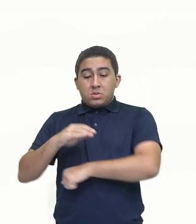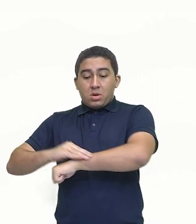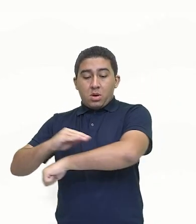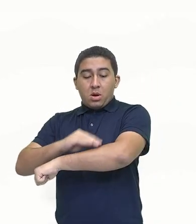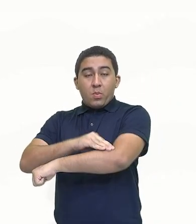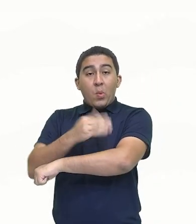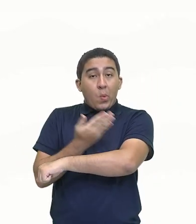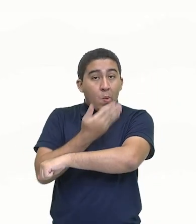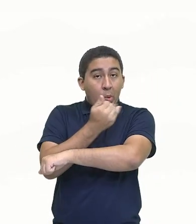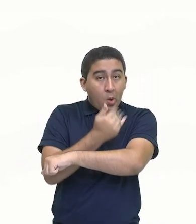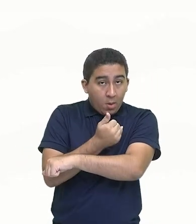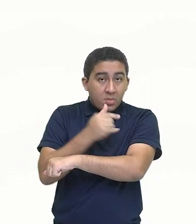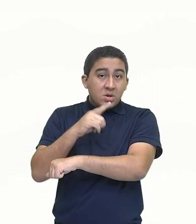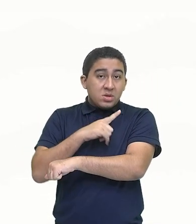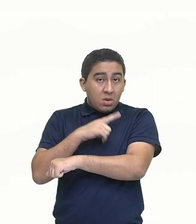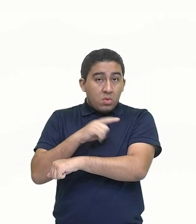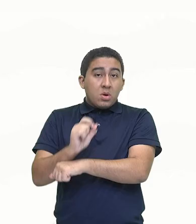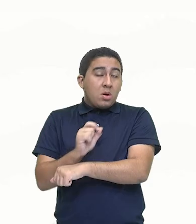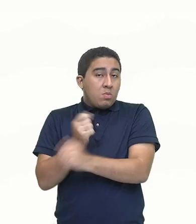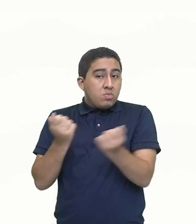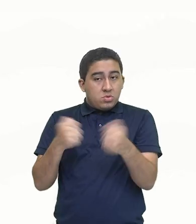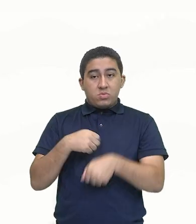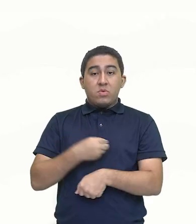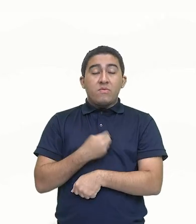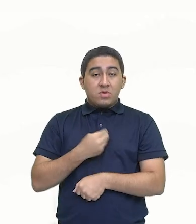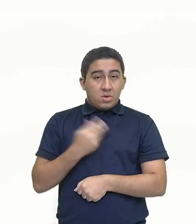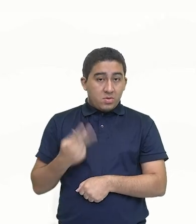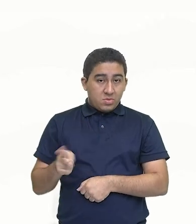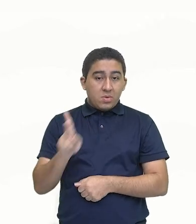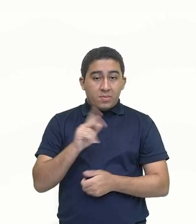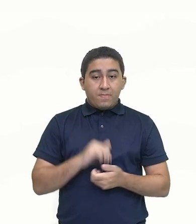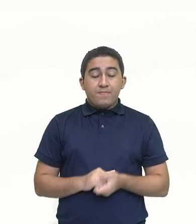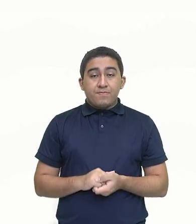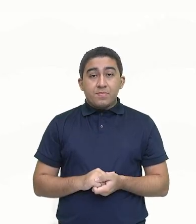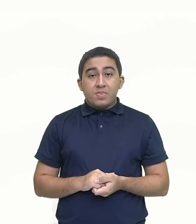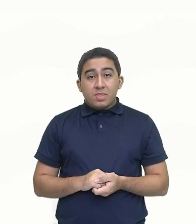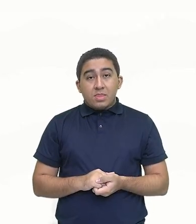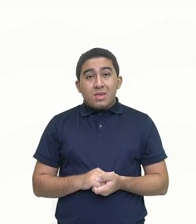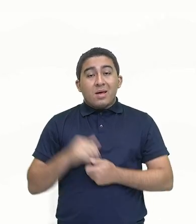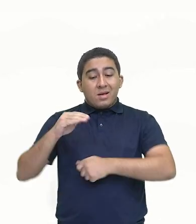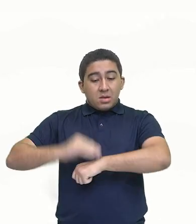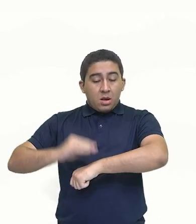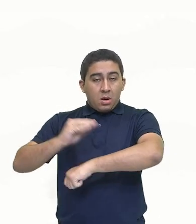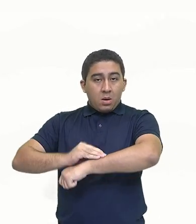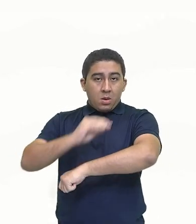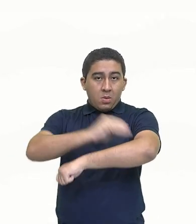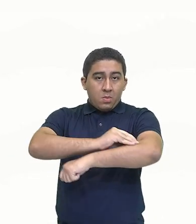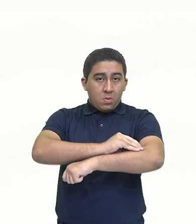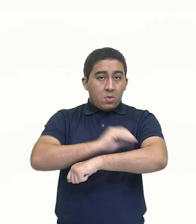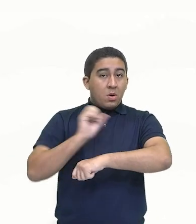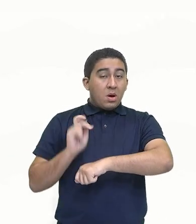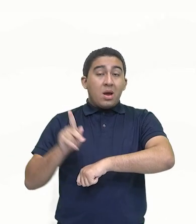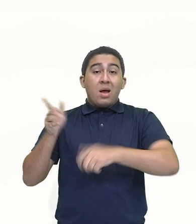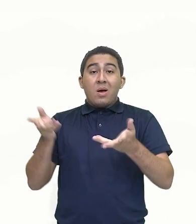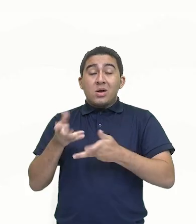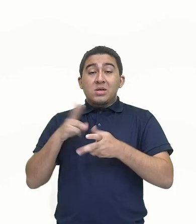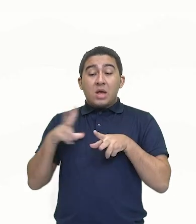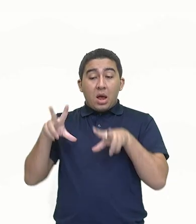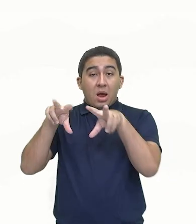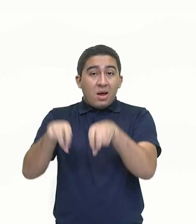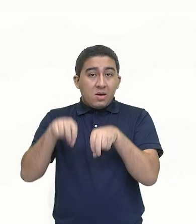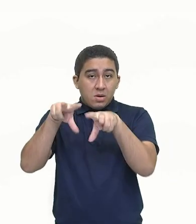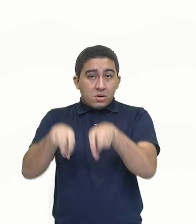assim sucessivamente até completar seu ciclo de vida. Nós temos aqui também a águia, que